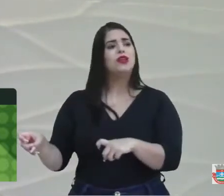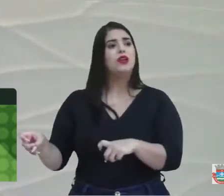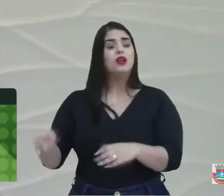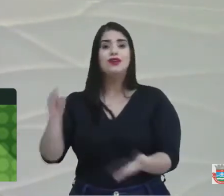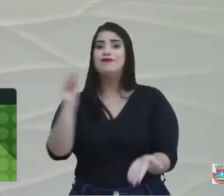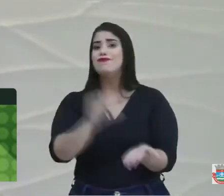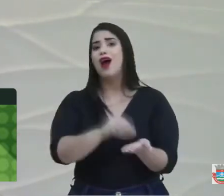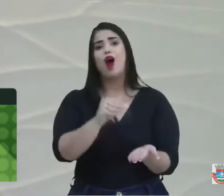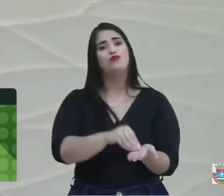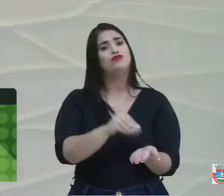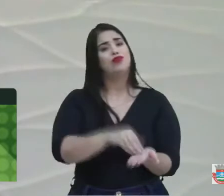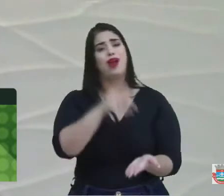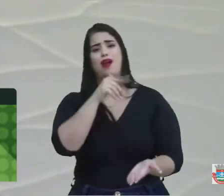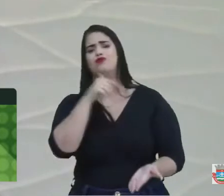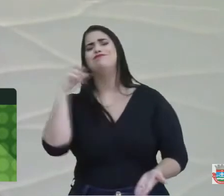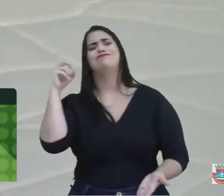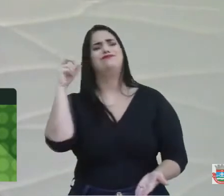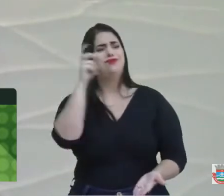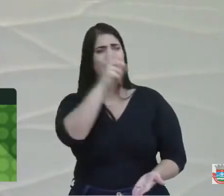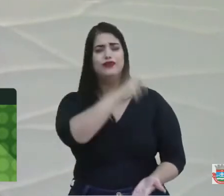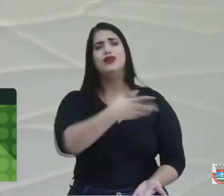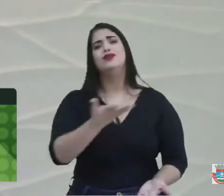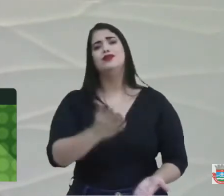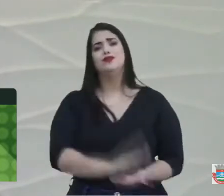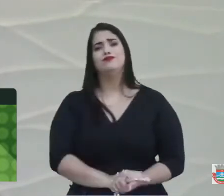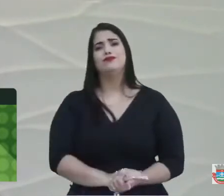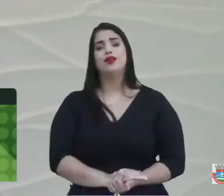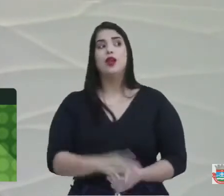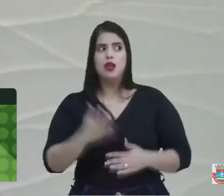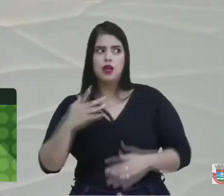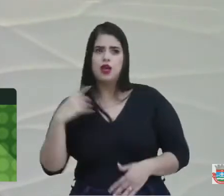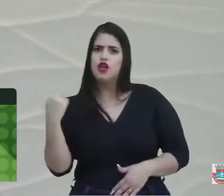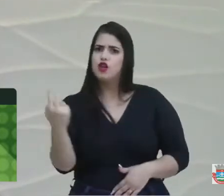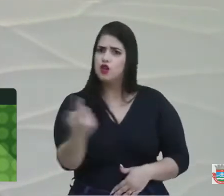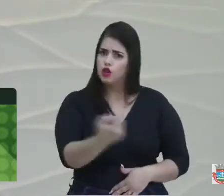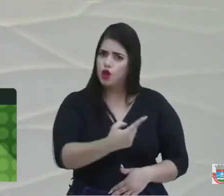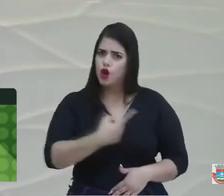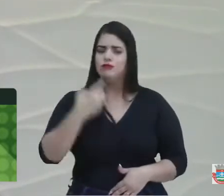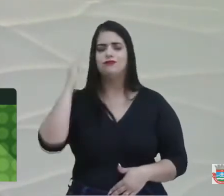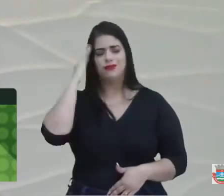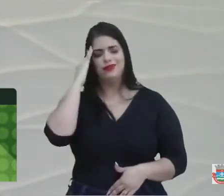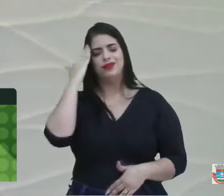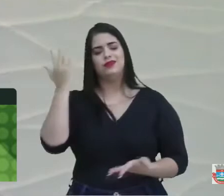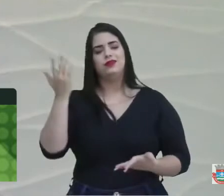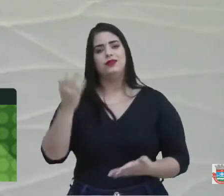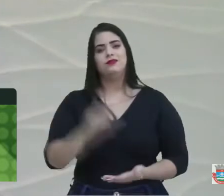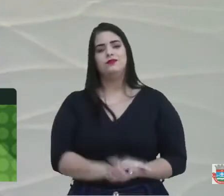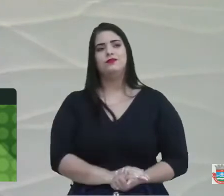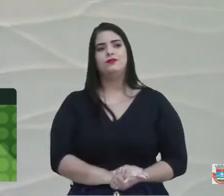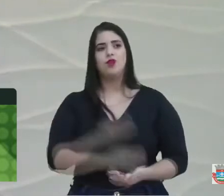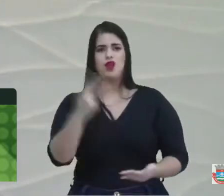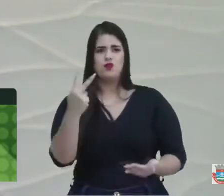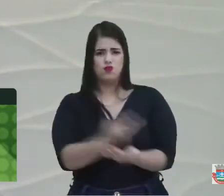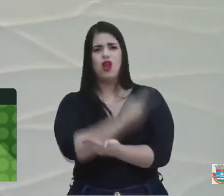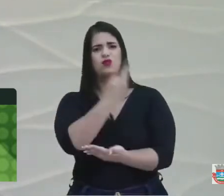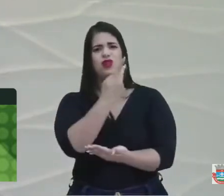de água, uma dificuldade muito grande, e a gente entende isso perfeitamente. Mas está sendo feito o abastecimento